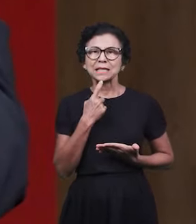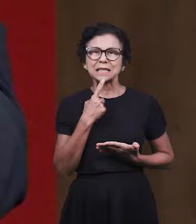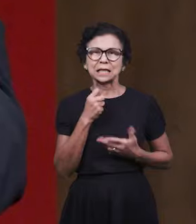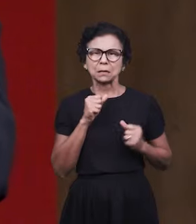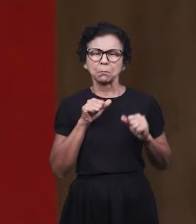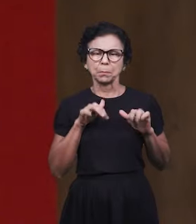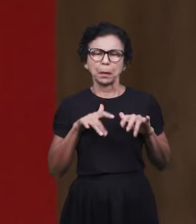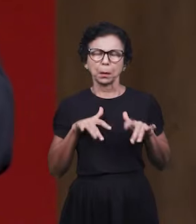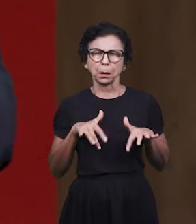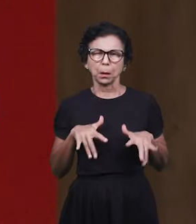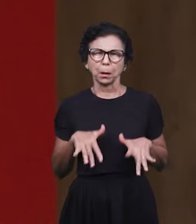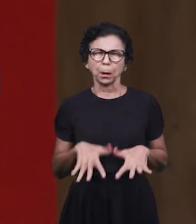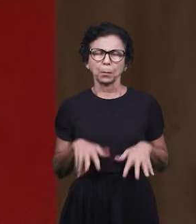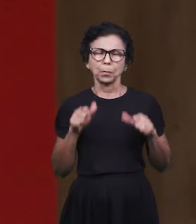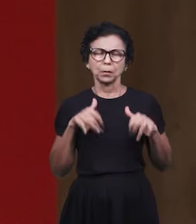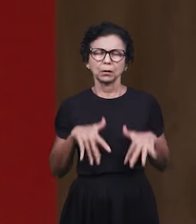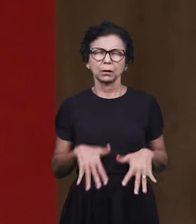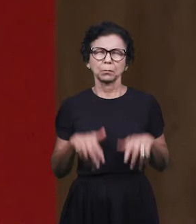incontrolável. Pode acontecer